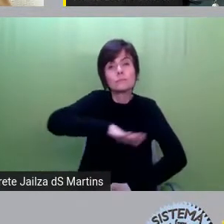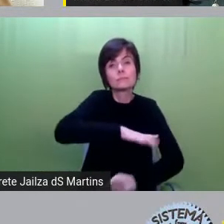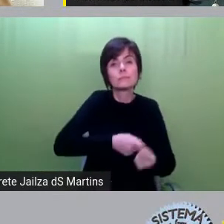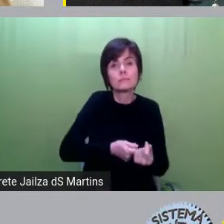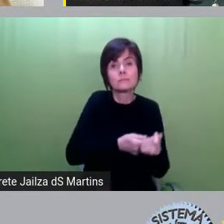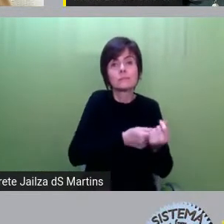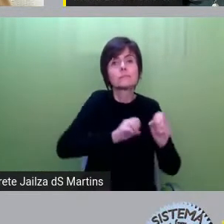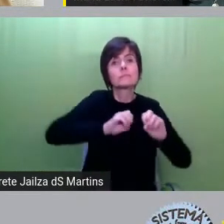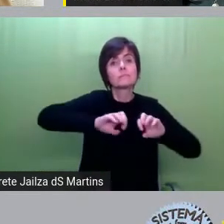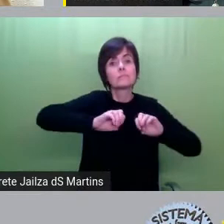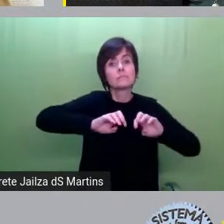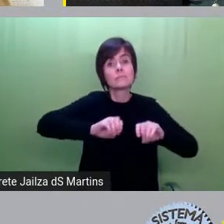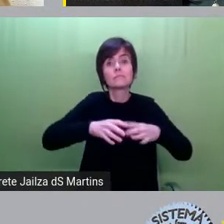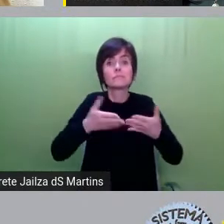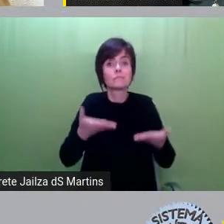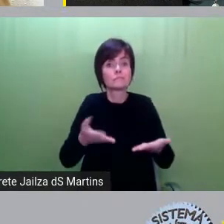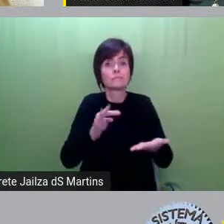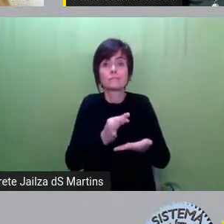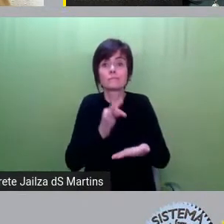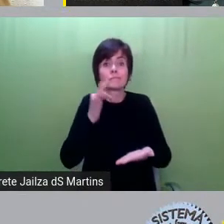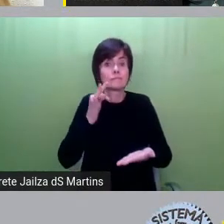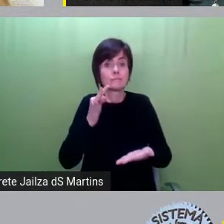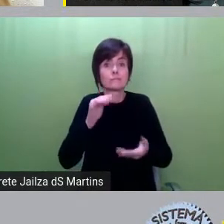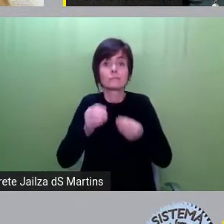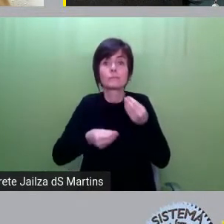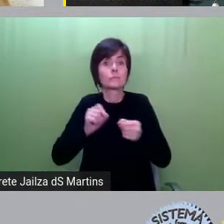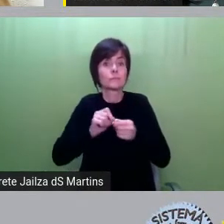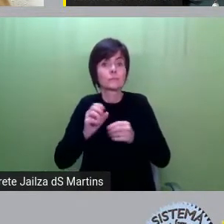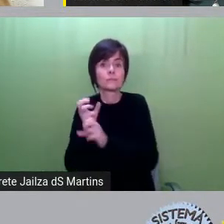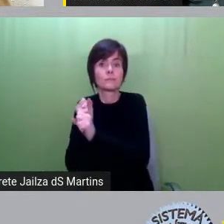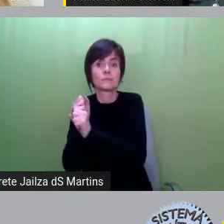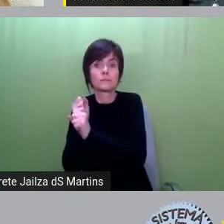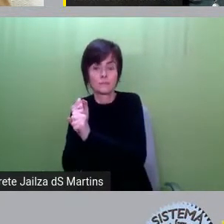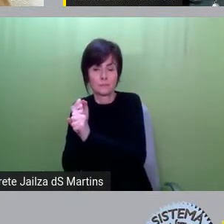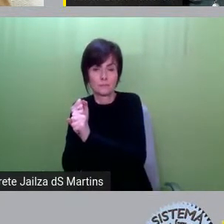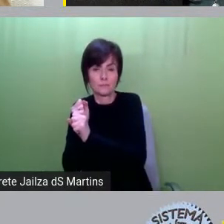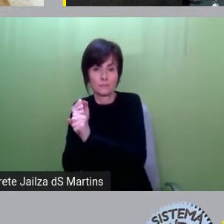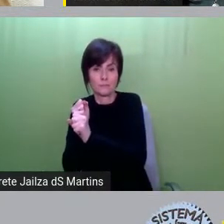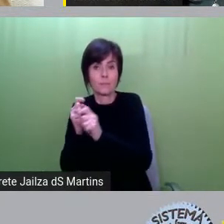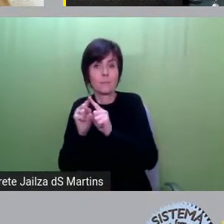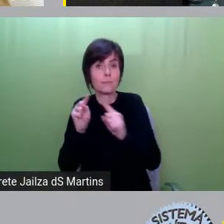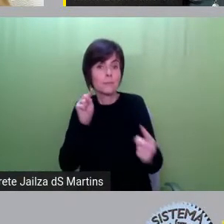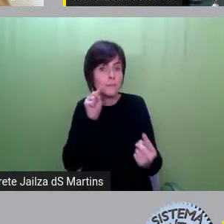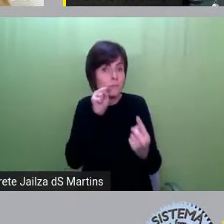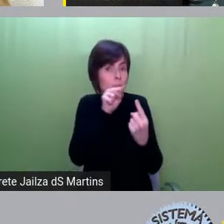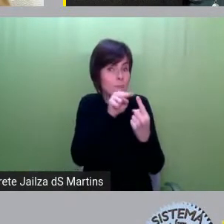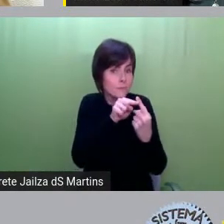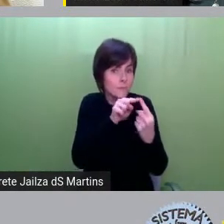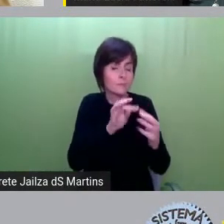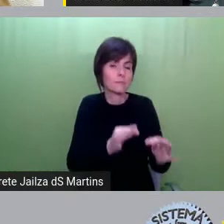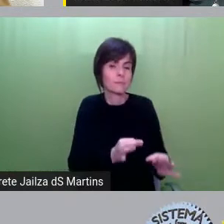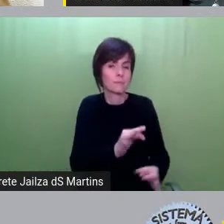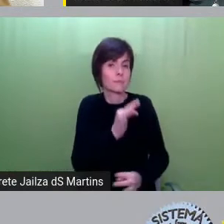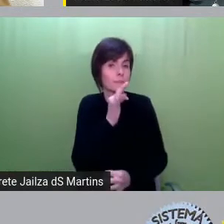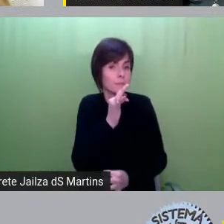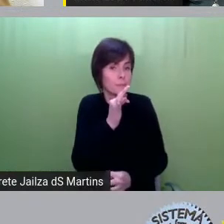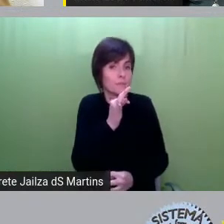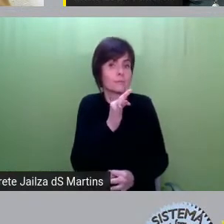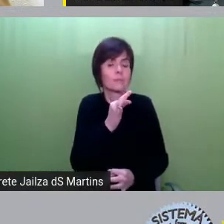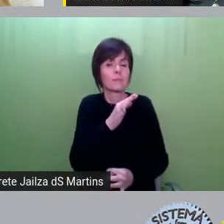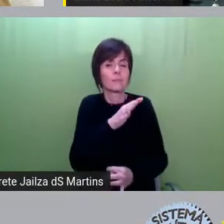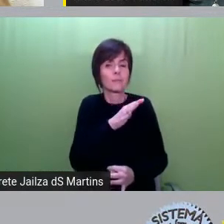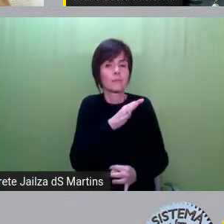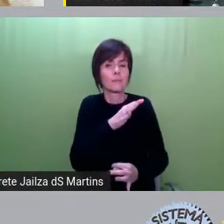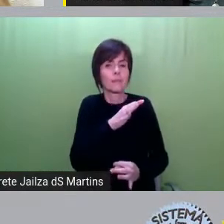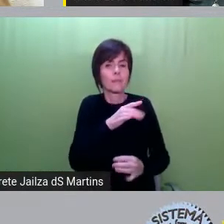ensinam essa teoria quantitativa da moeda. Agora, do ponto de vista da teoria